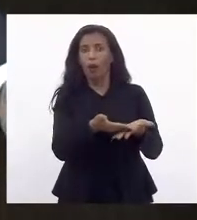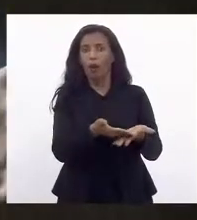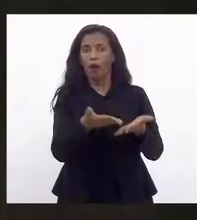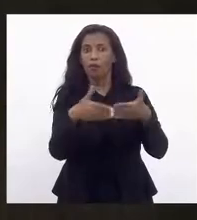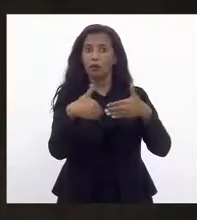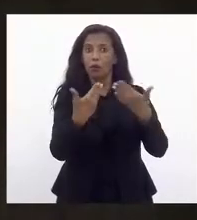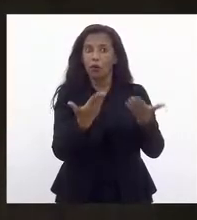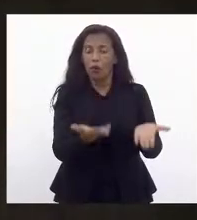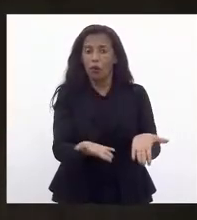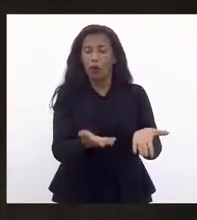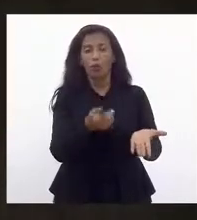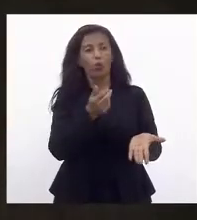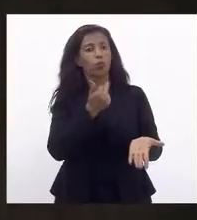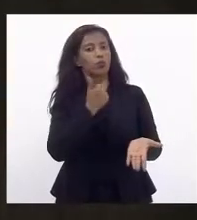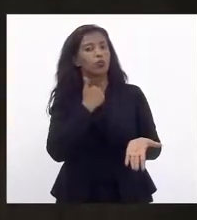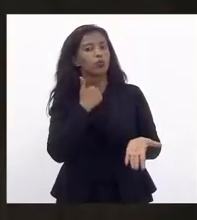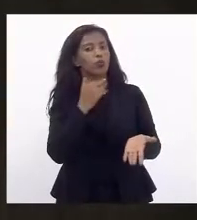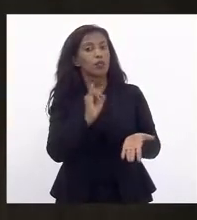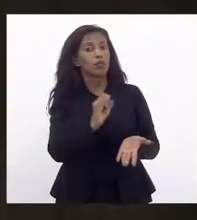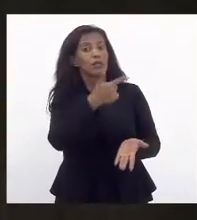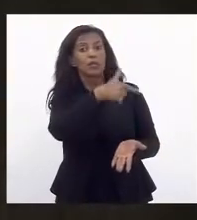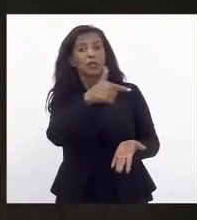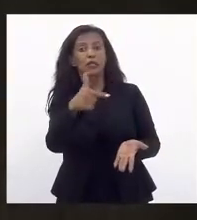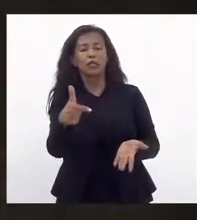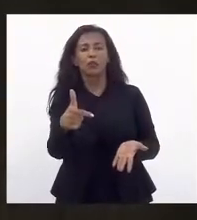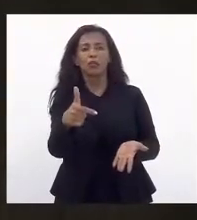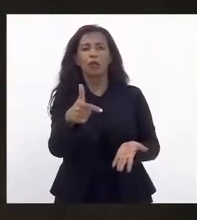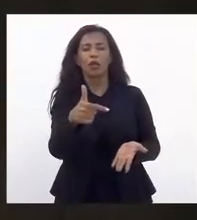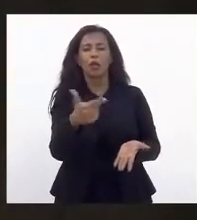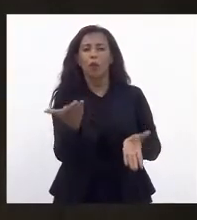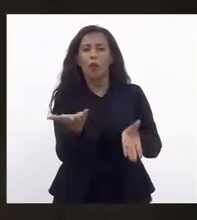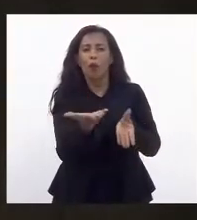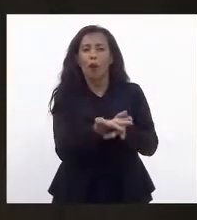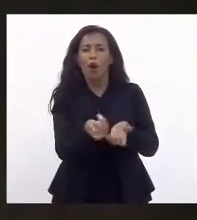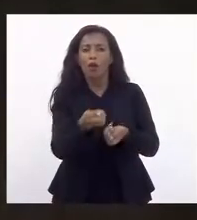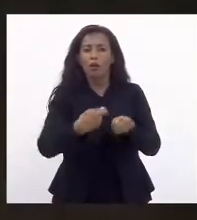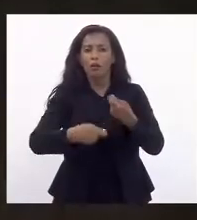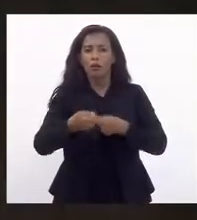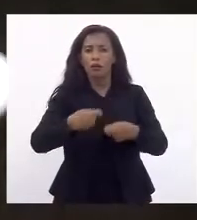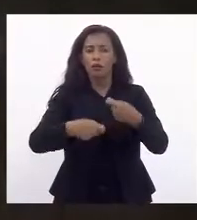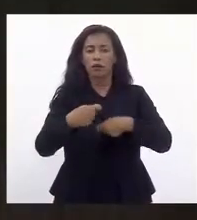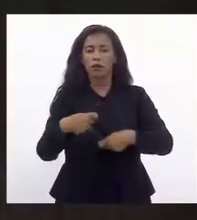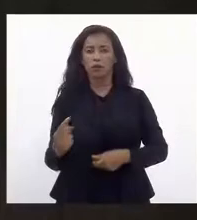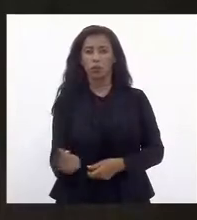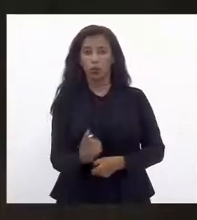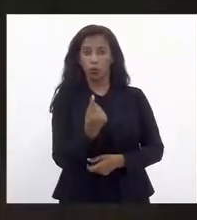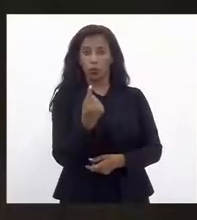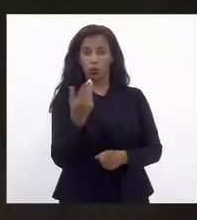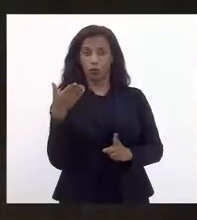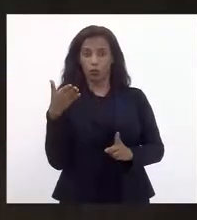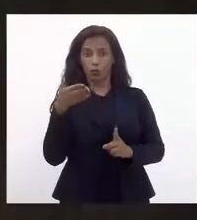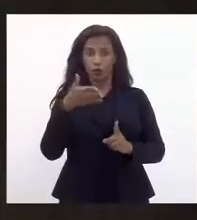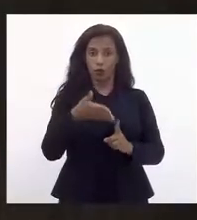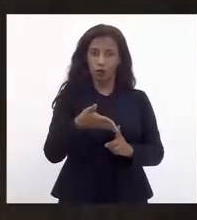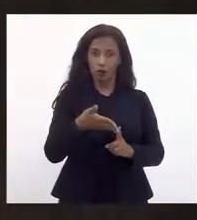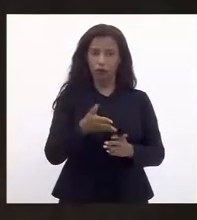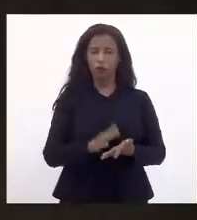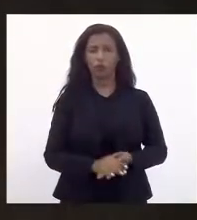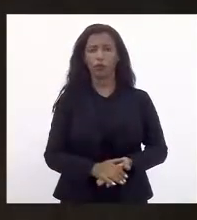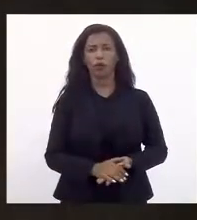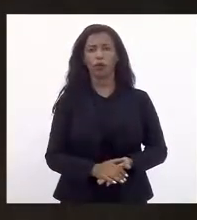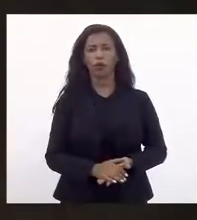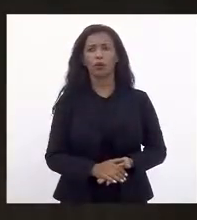óbvio, não cabe, se não houver um processo administrativo único, específico,